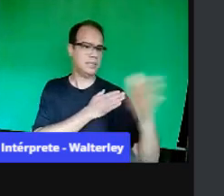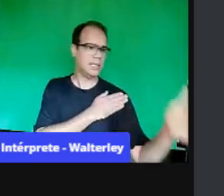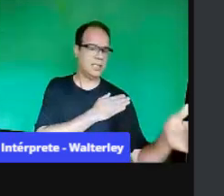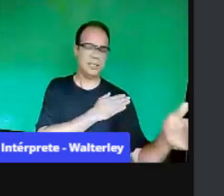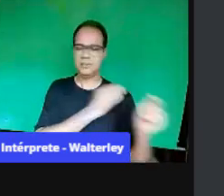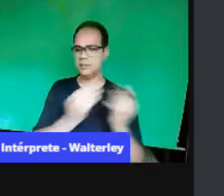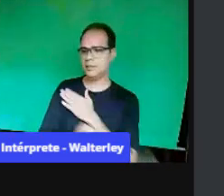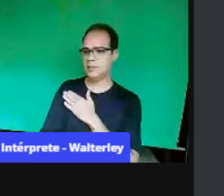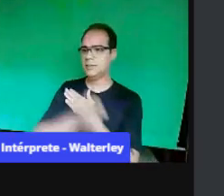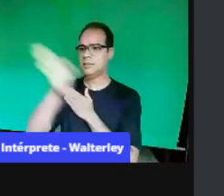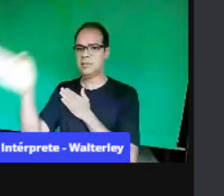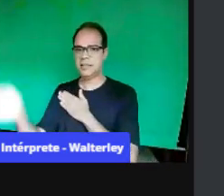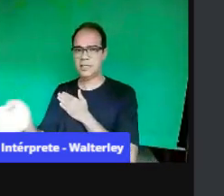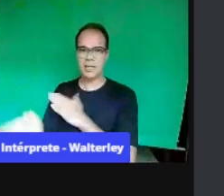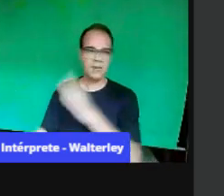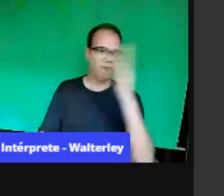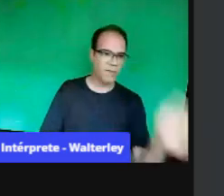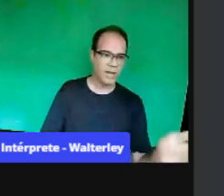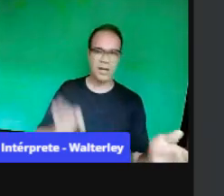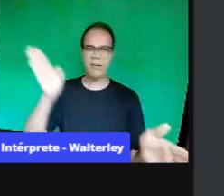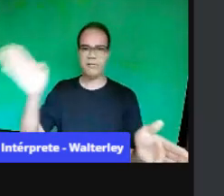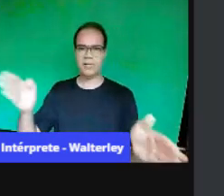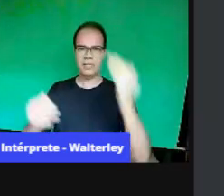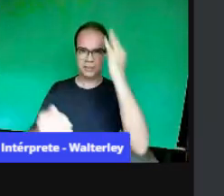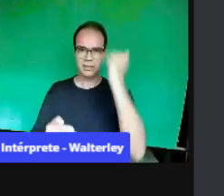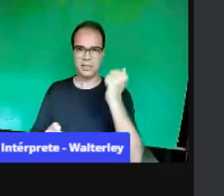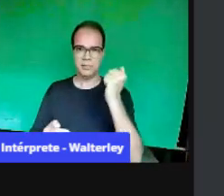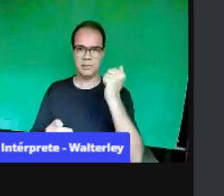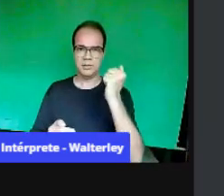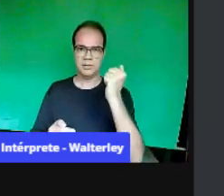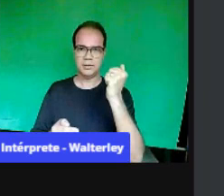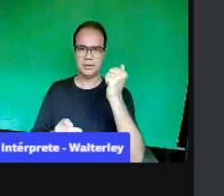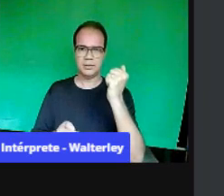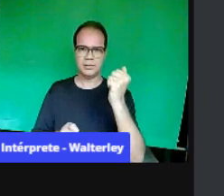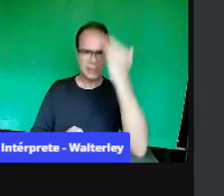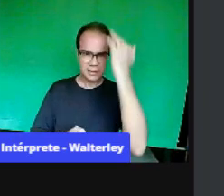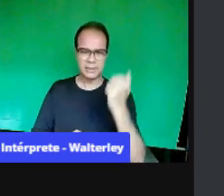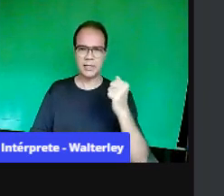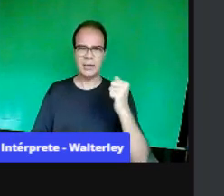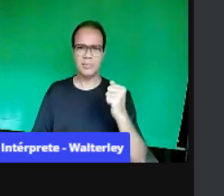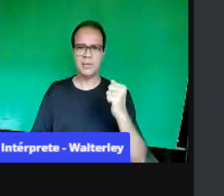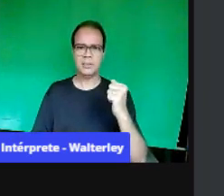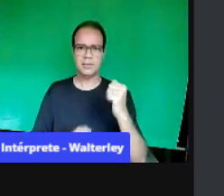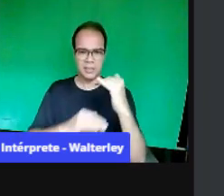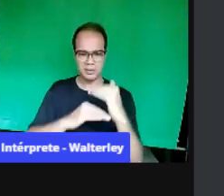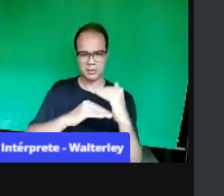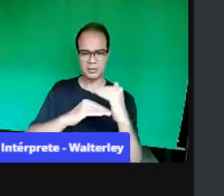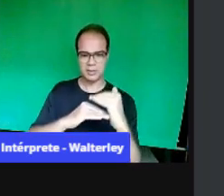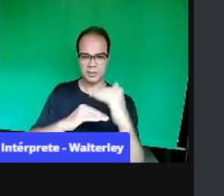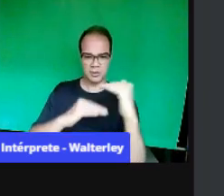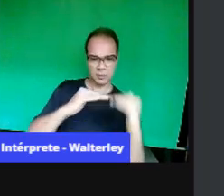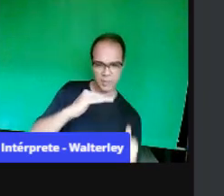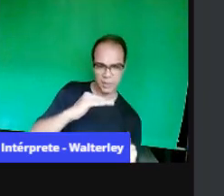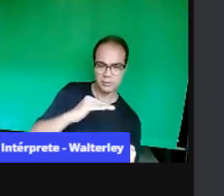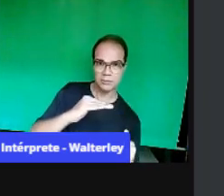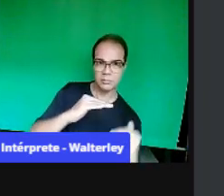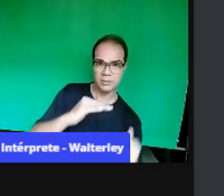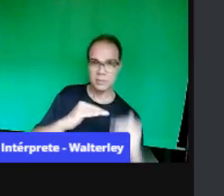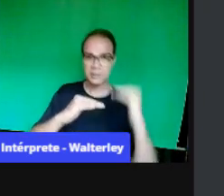ambiente, ele consegue se posicionar no ambiente, ele tem noção de